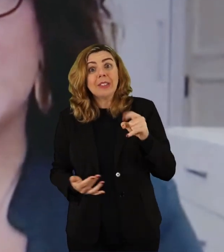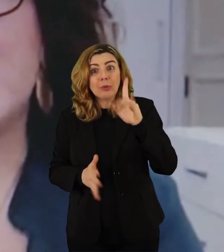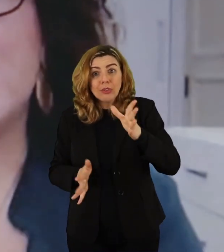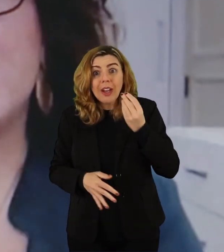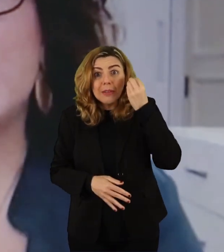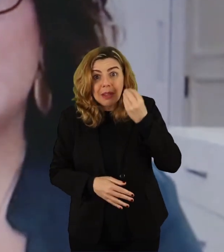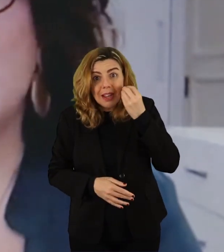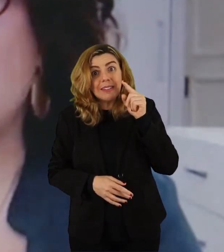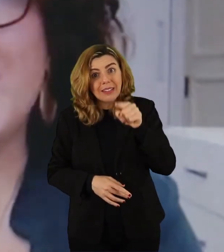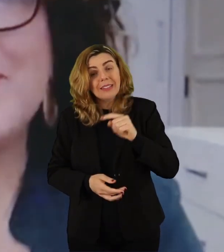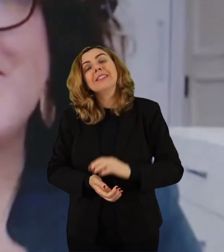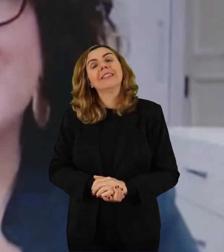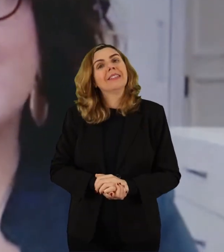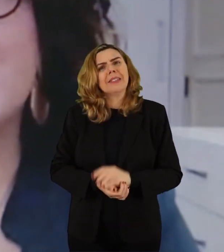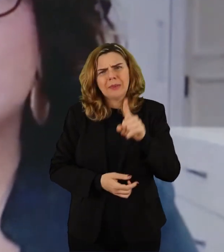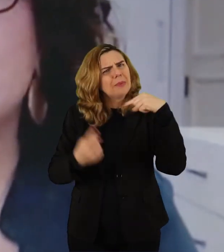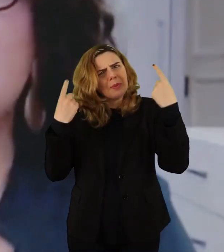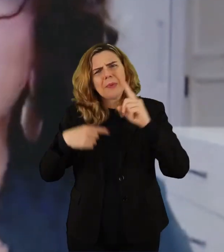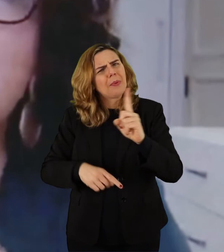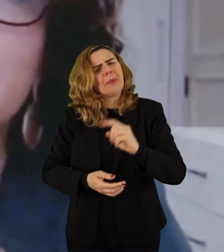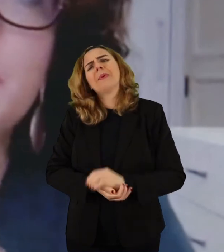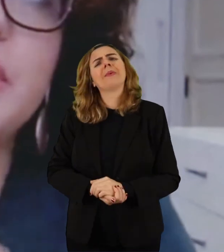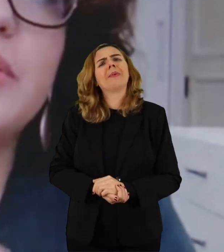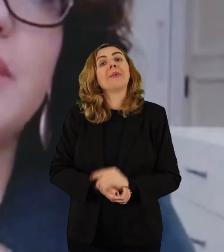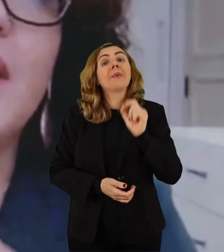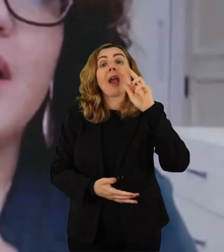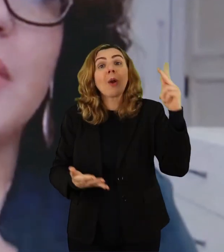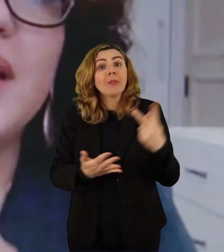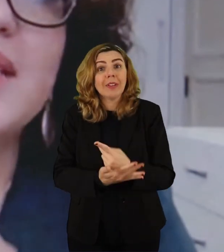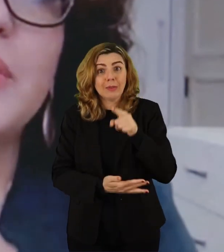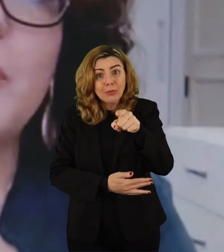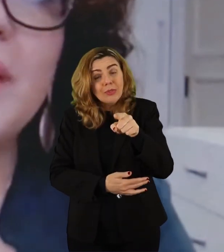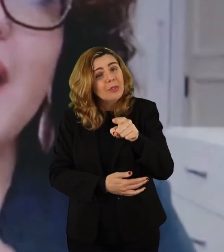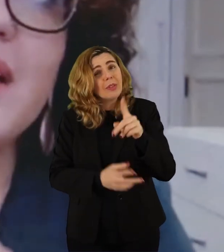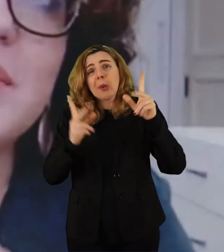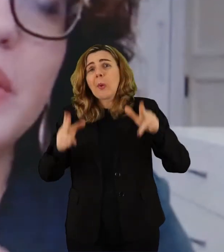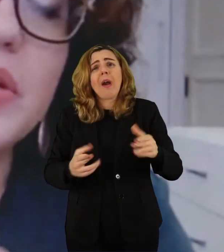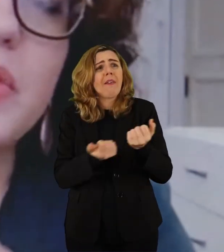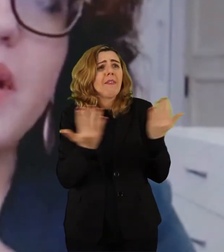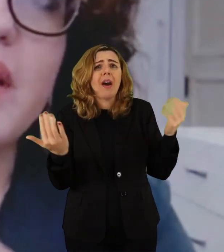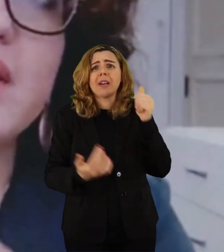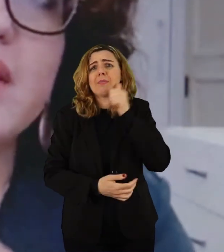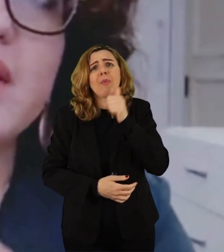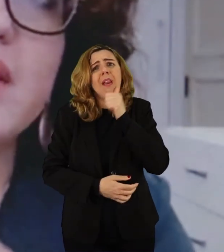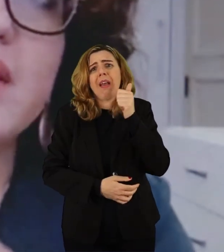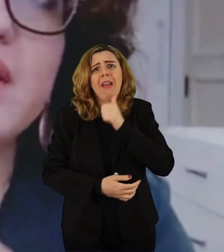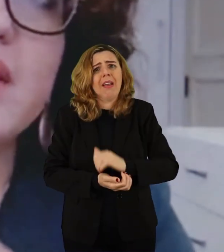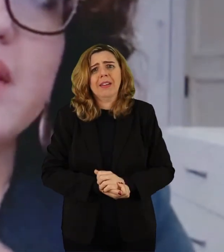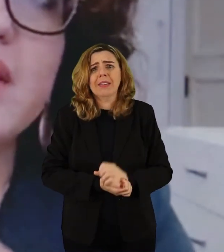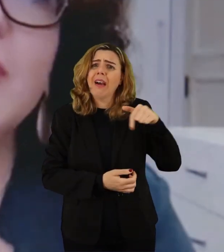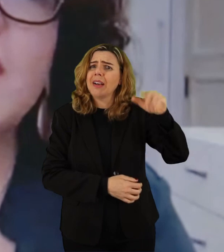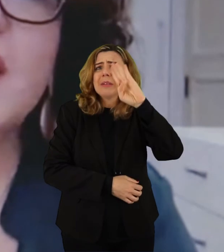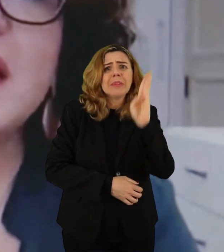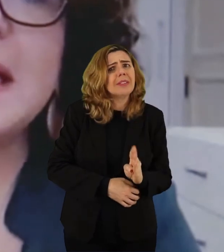isso, tu não é louca. O que está acontecendo contigo acontece com milhares, milhões de mulheres no Brasil e